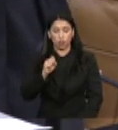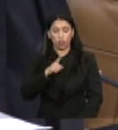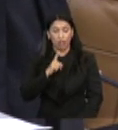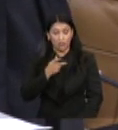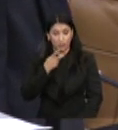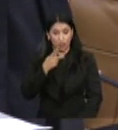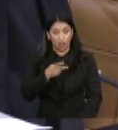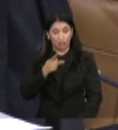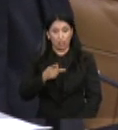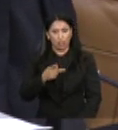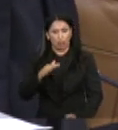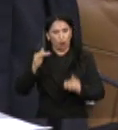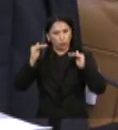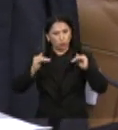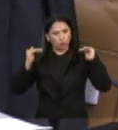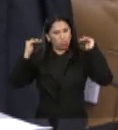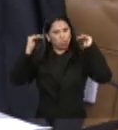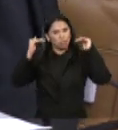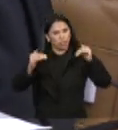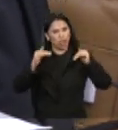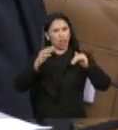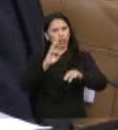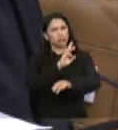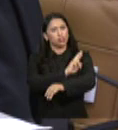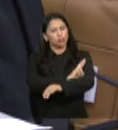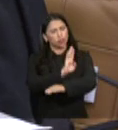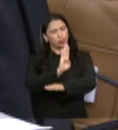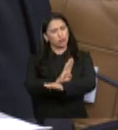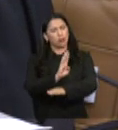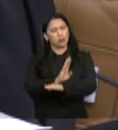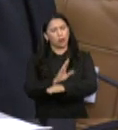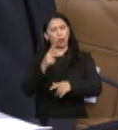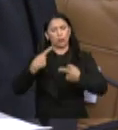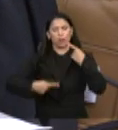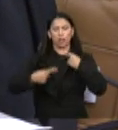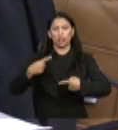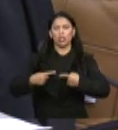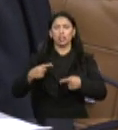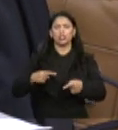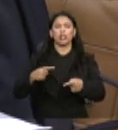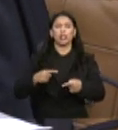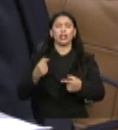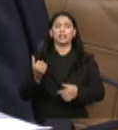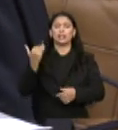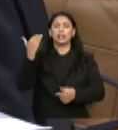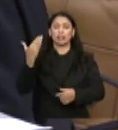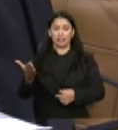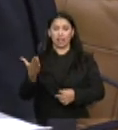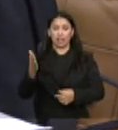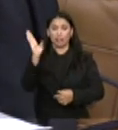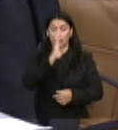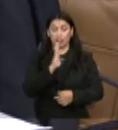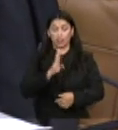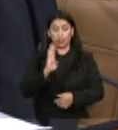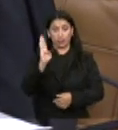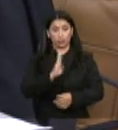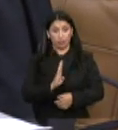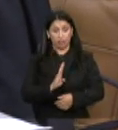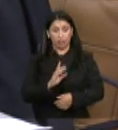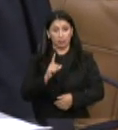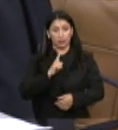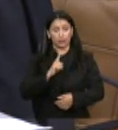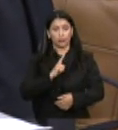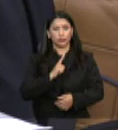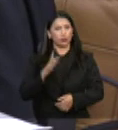a autoridade de Rui para a política externa e política internacional do Brasil quanto no discurso pronunciado por